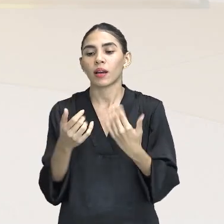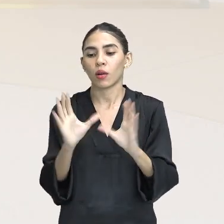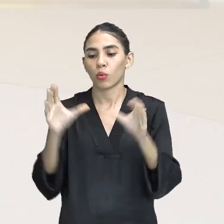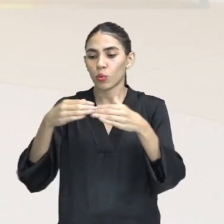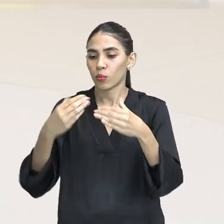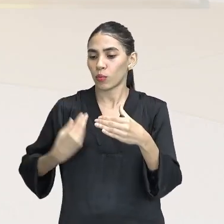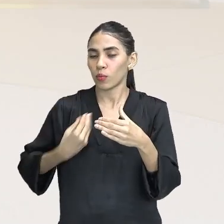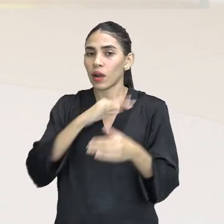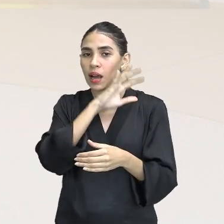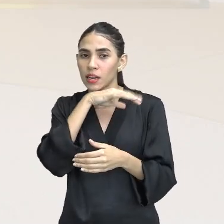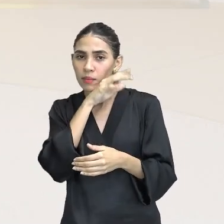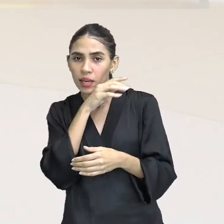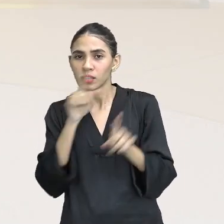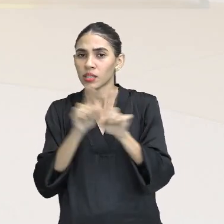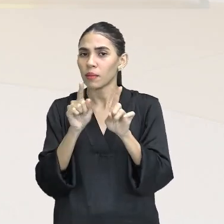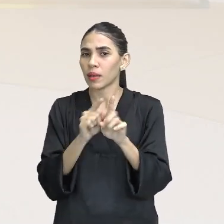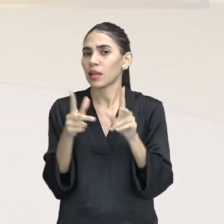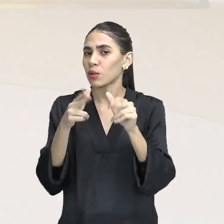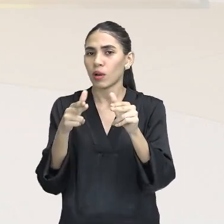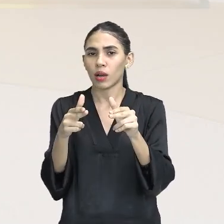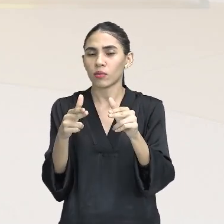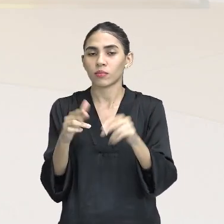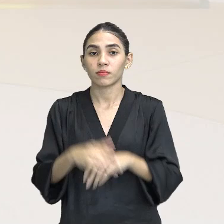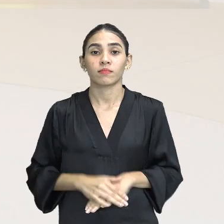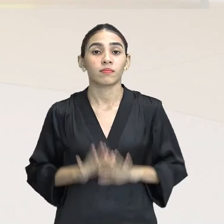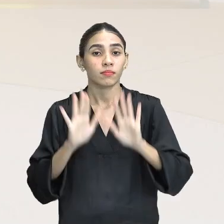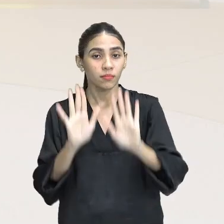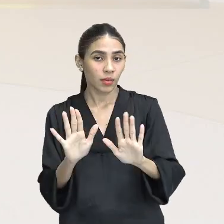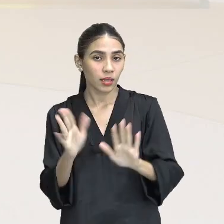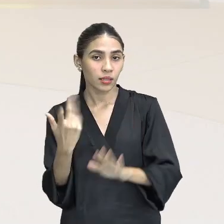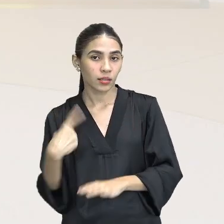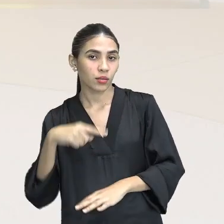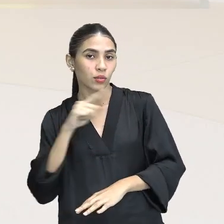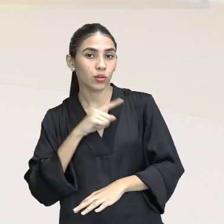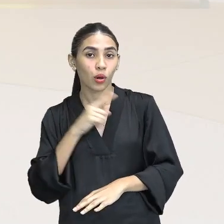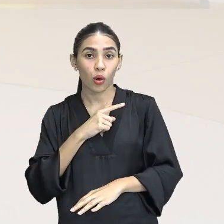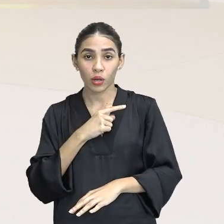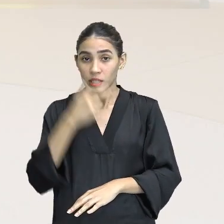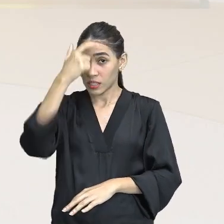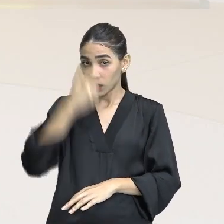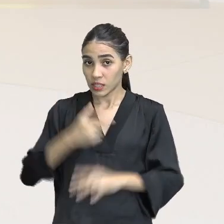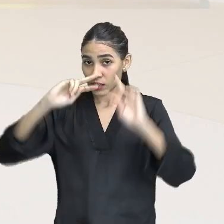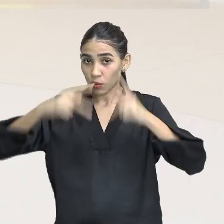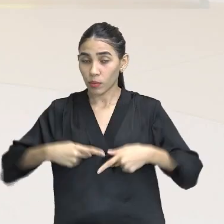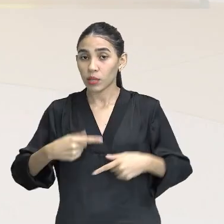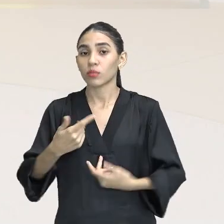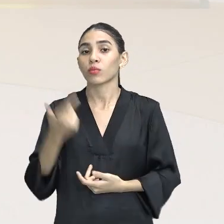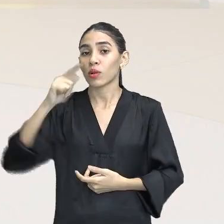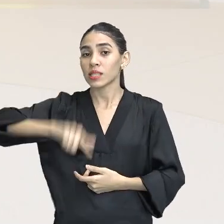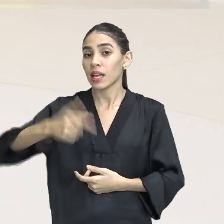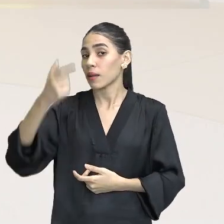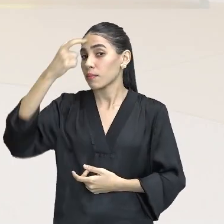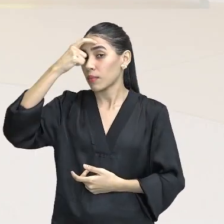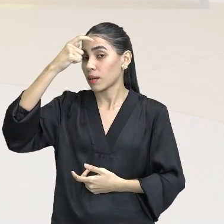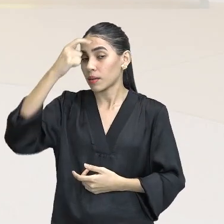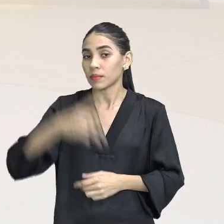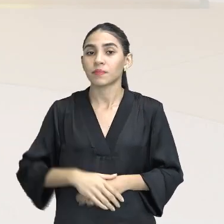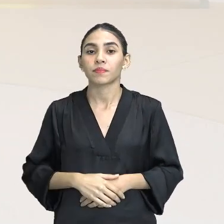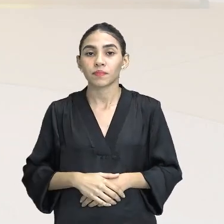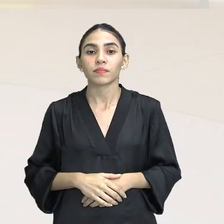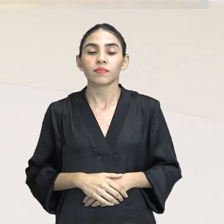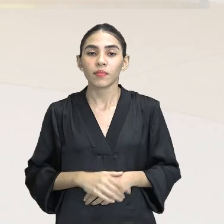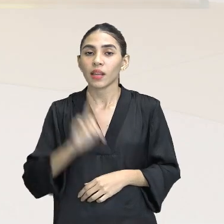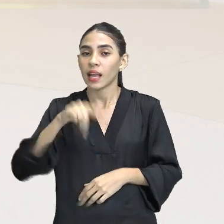também, eles conseguem fazer tudo isso, professora, mas nós pensamos, isso, né? Essa diferença aqui em relação aos animais é